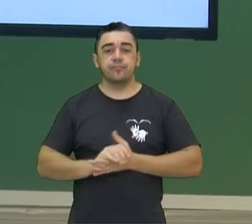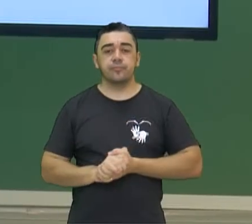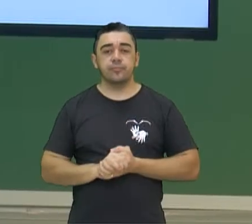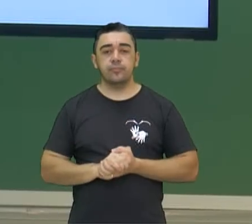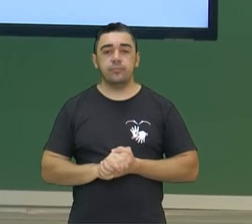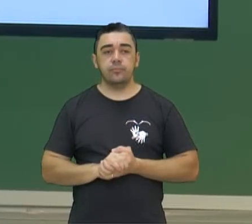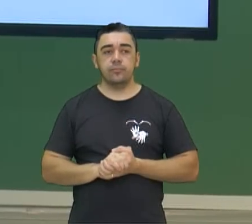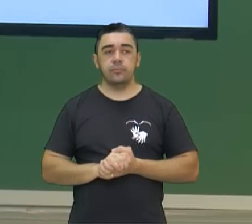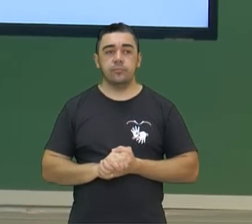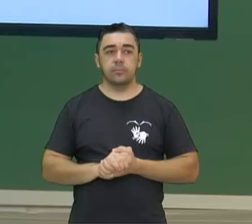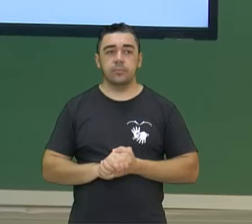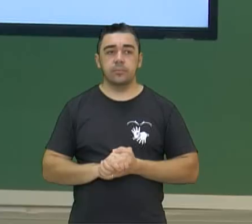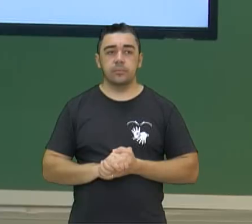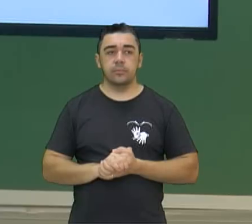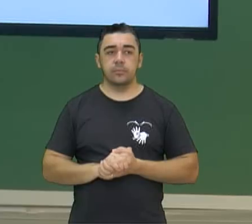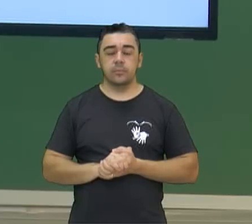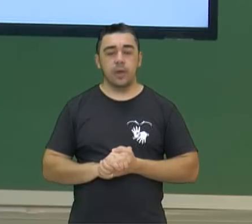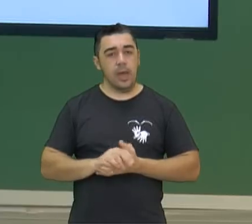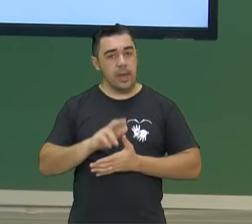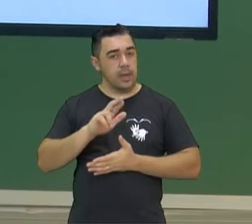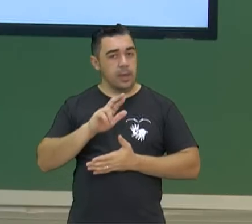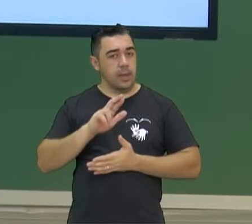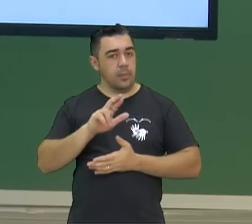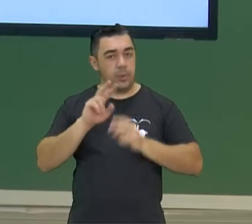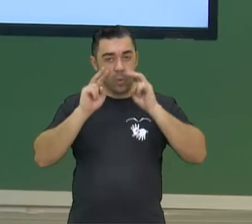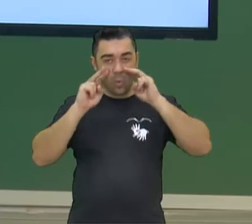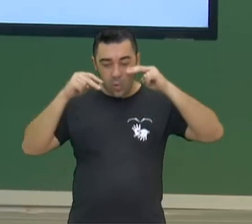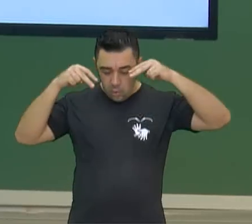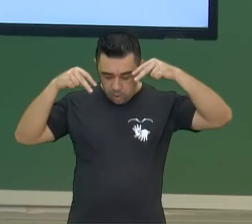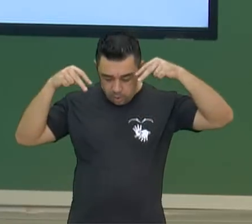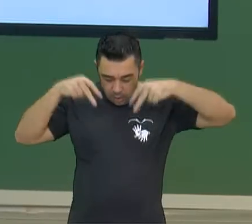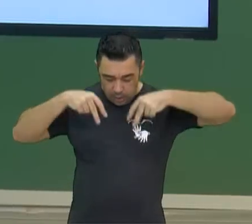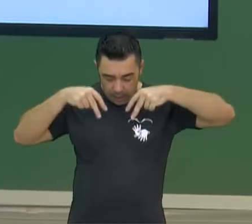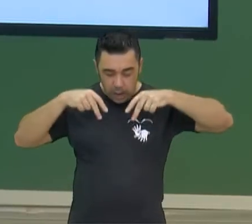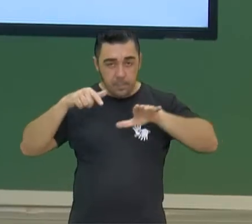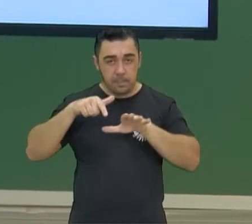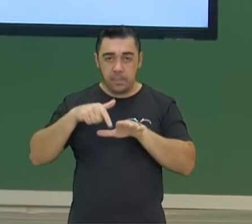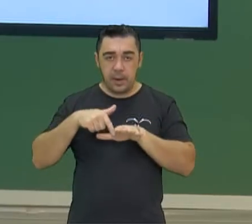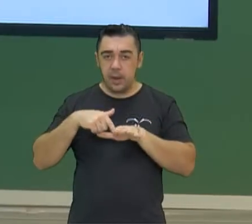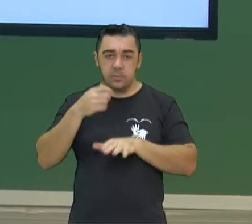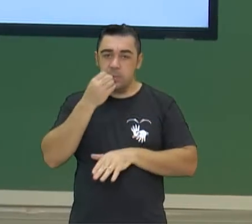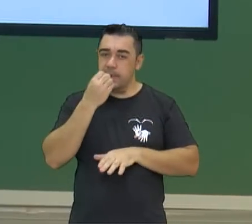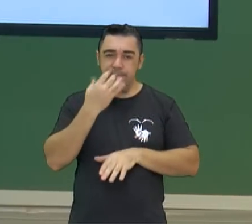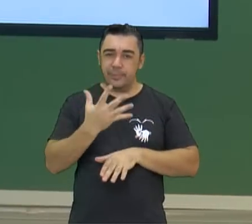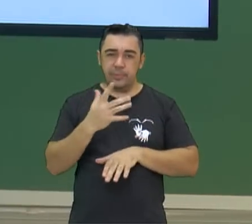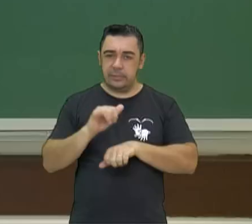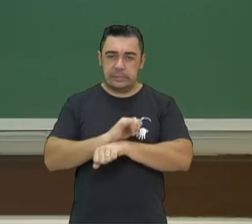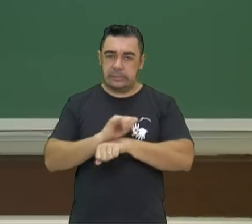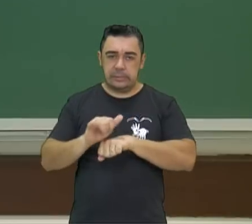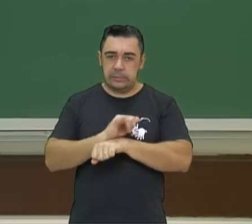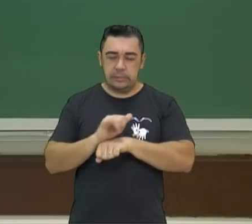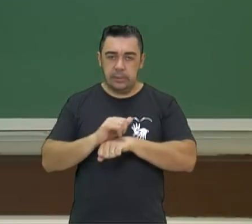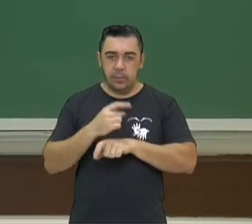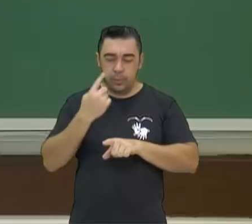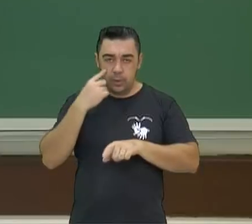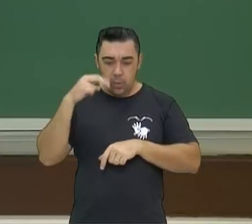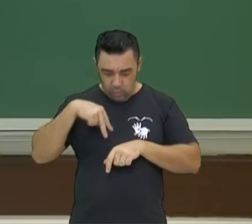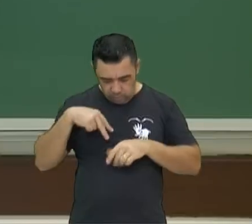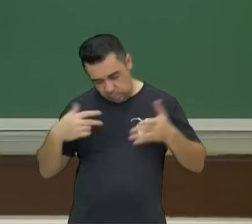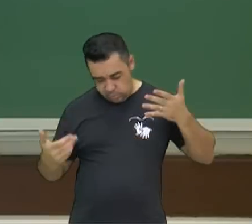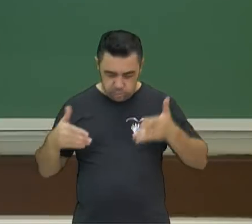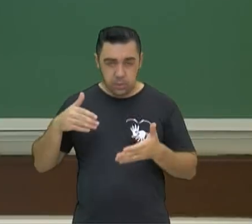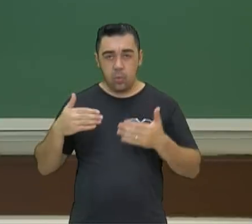Mas esta não é uma boa estratégia. Então, se você olhar para baixo, você vai perder o equilíbrio, você